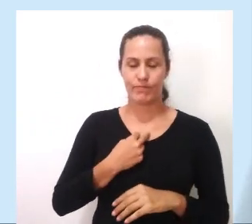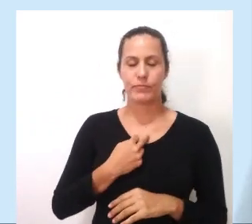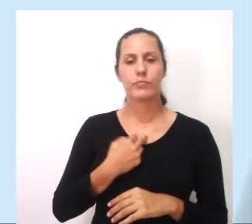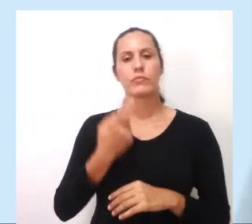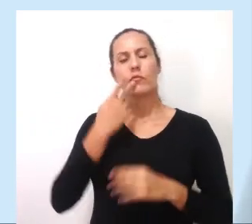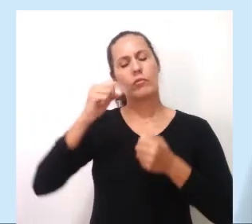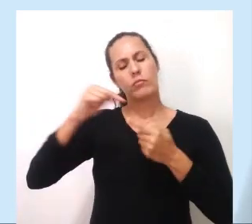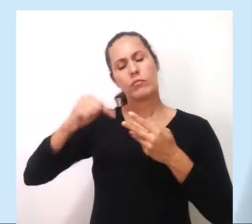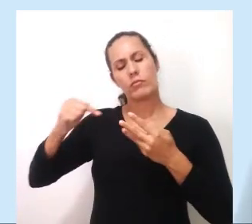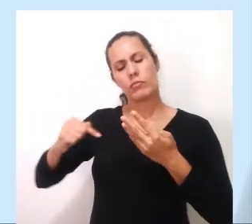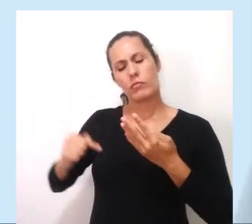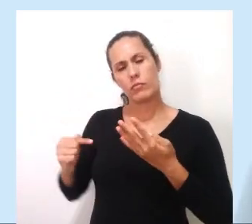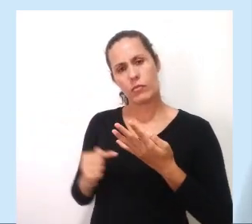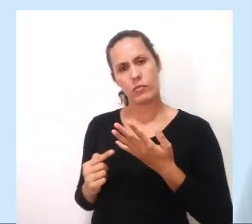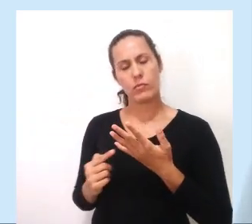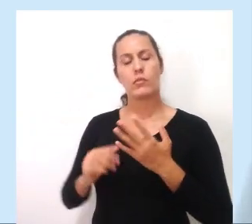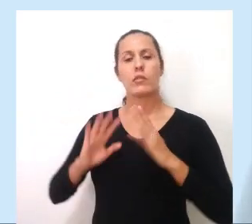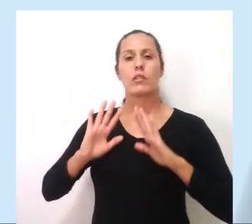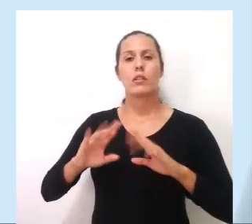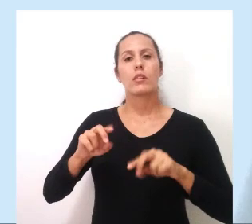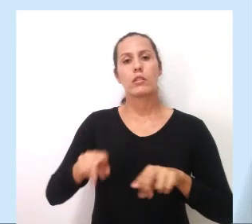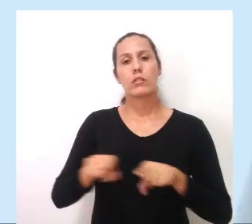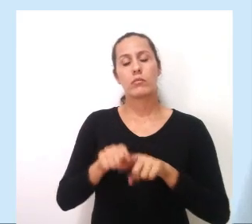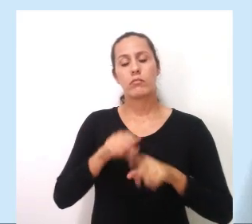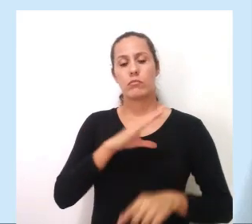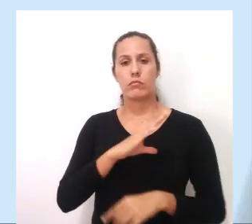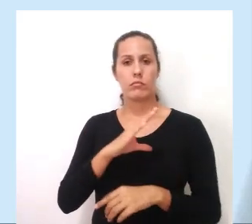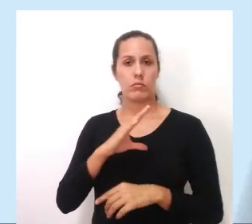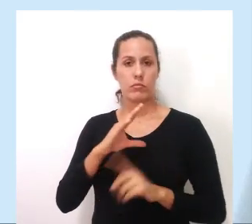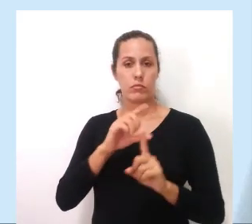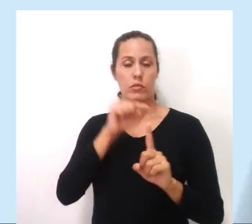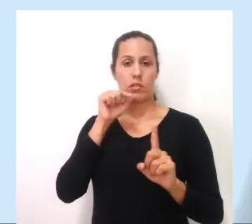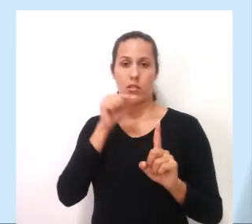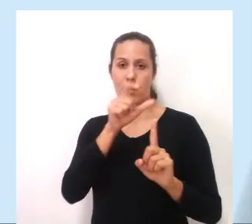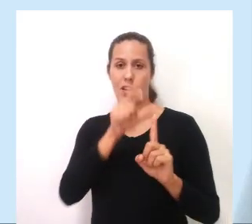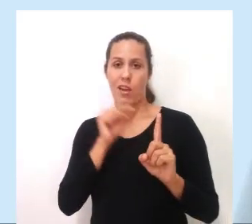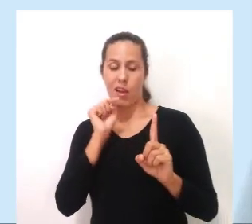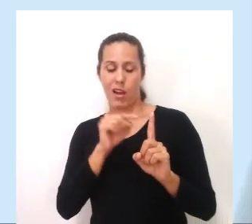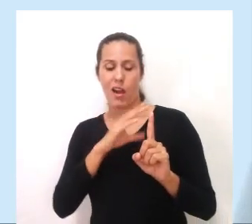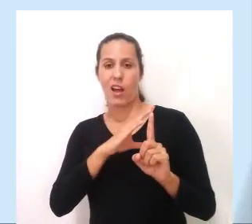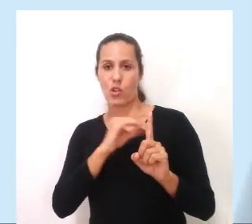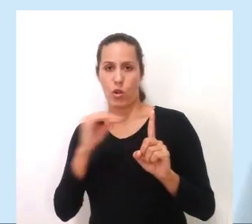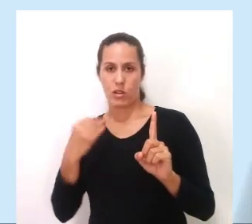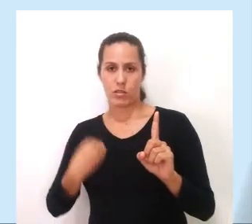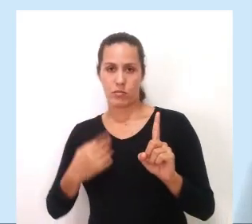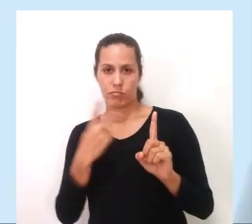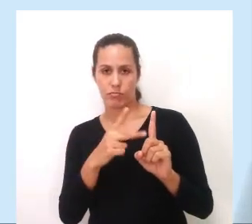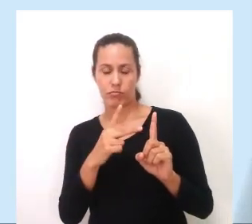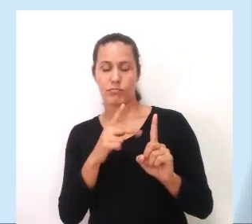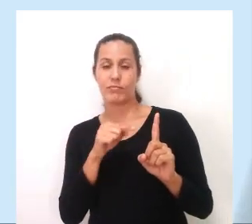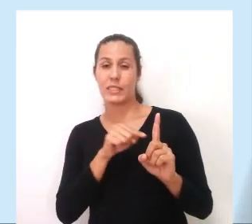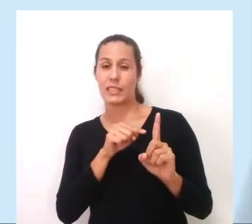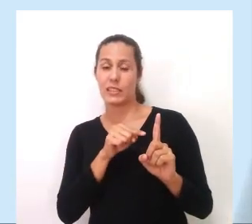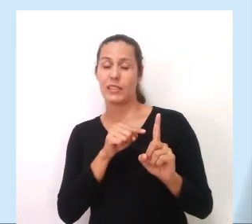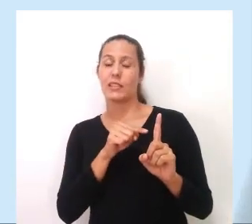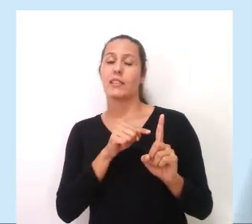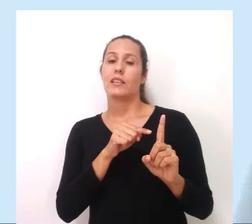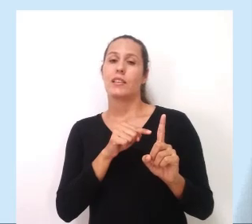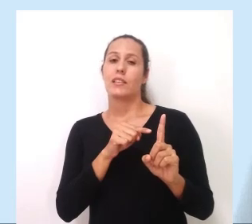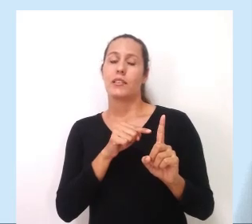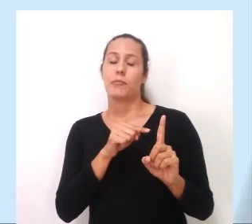que estou falando aí sobre as causas, né? E o que a adolescente ela passa, o que é